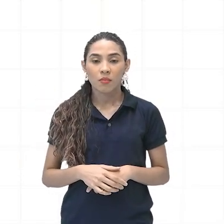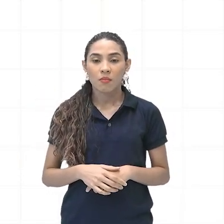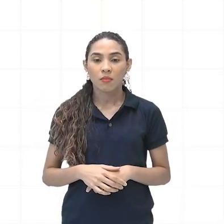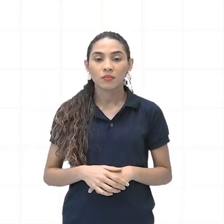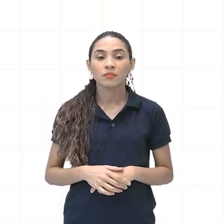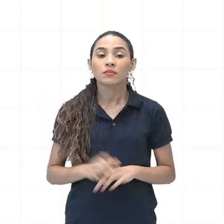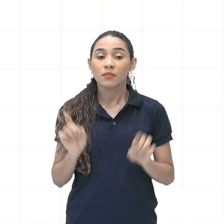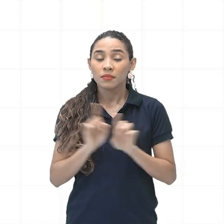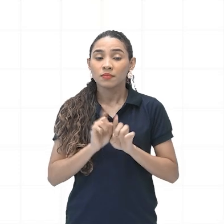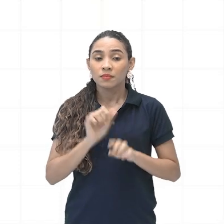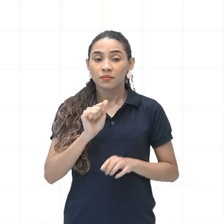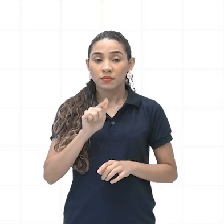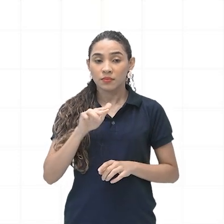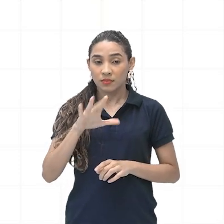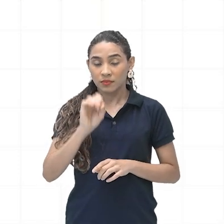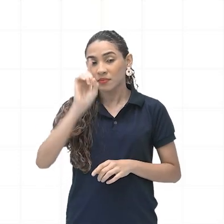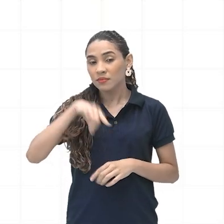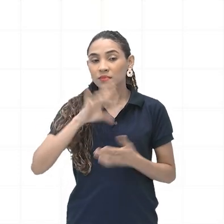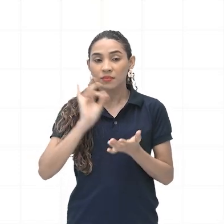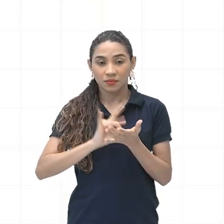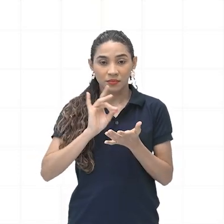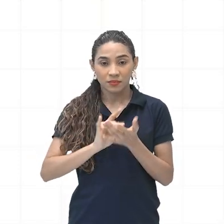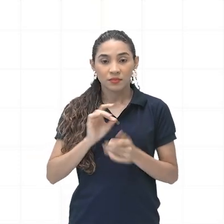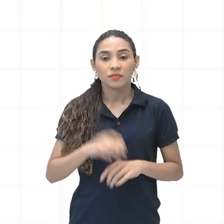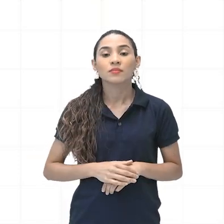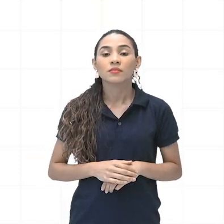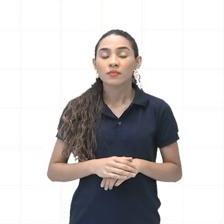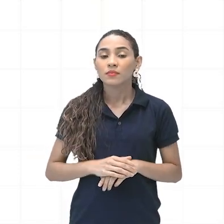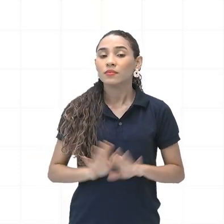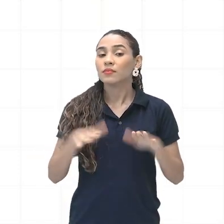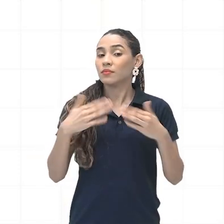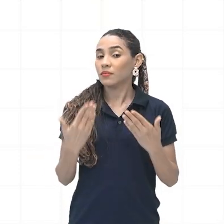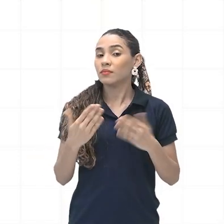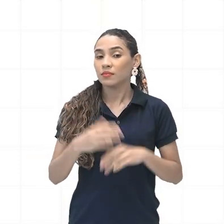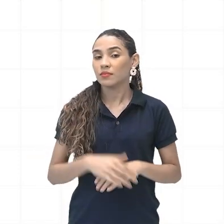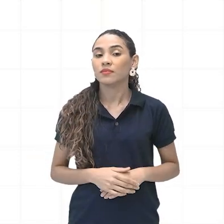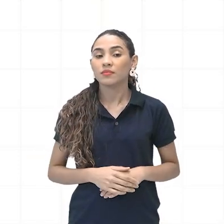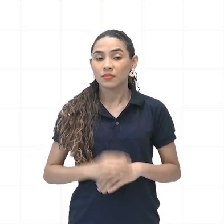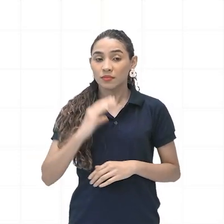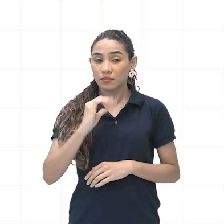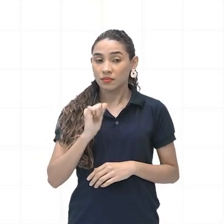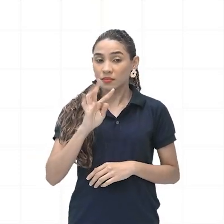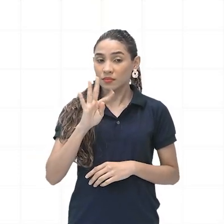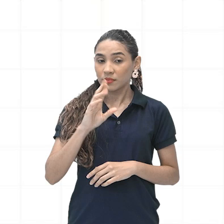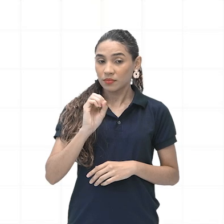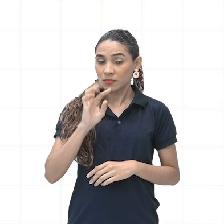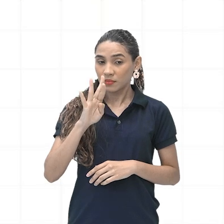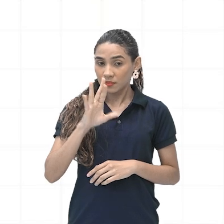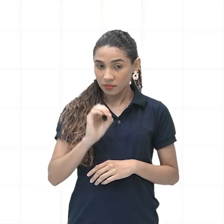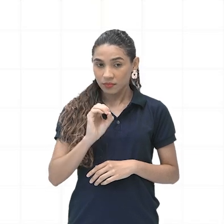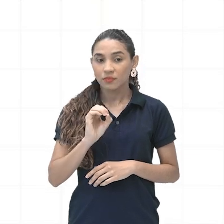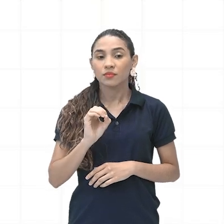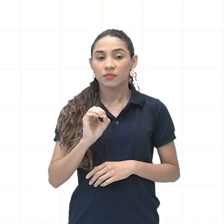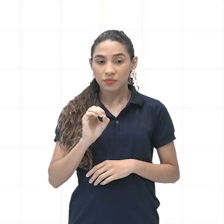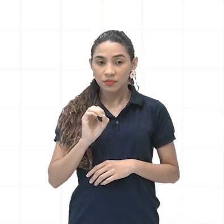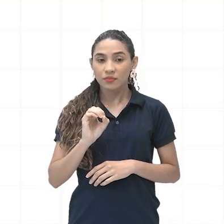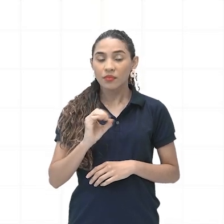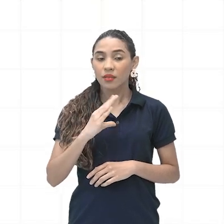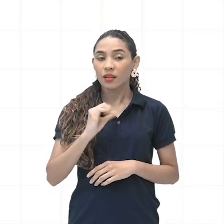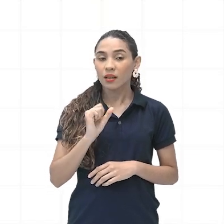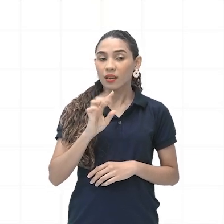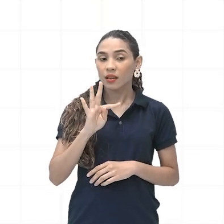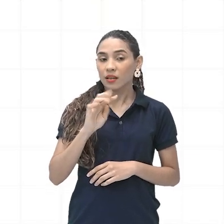ângulo agudo, ele é exatamente formado por quem? Pelo cateto